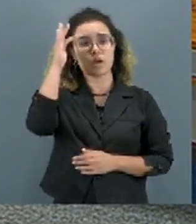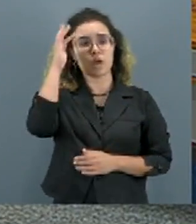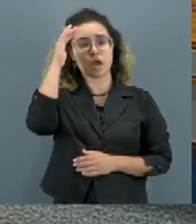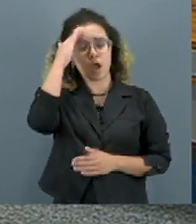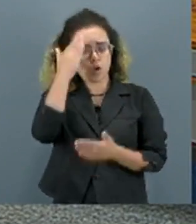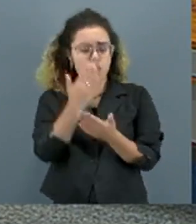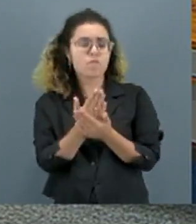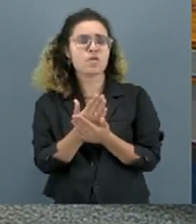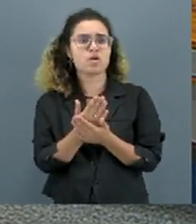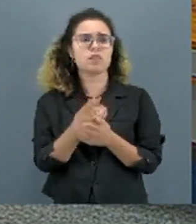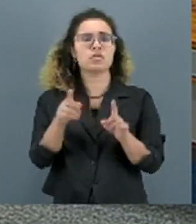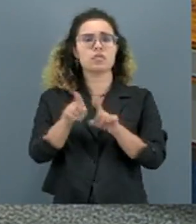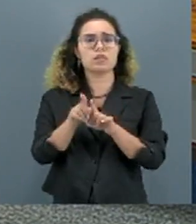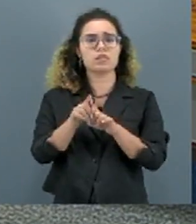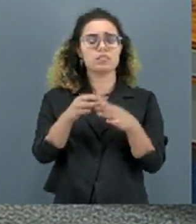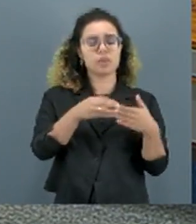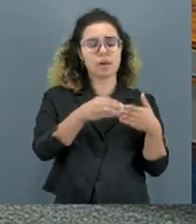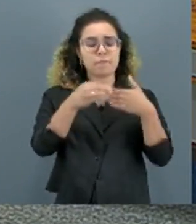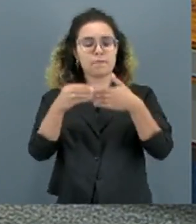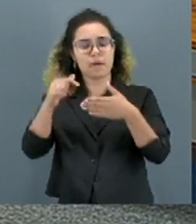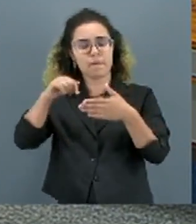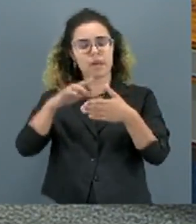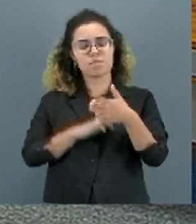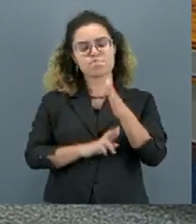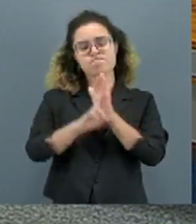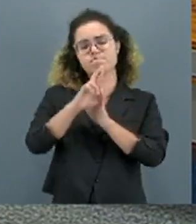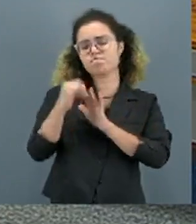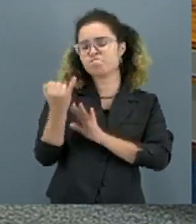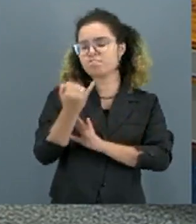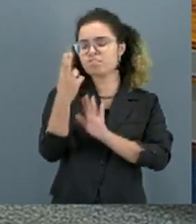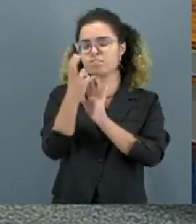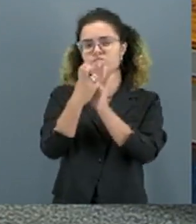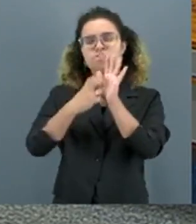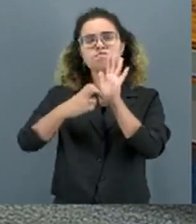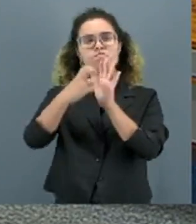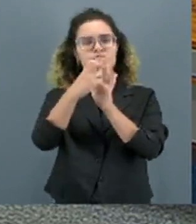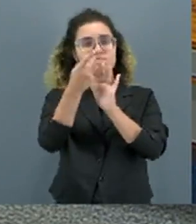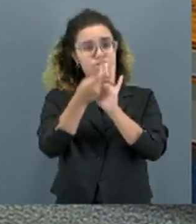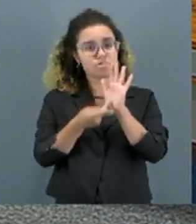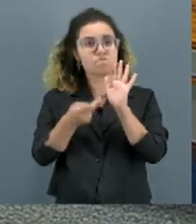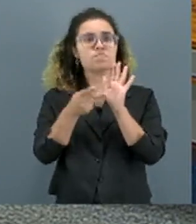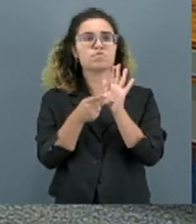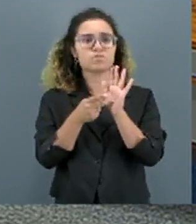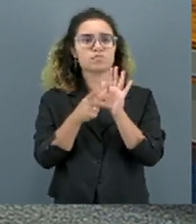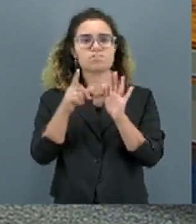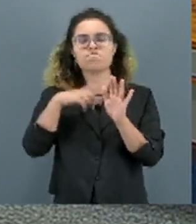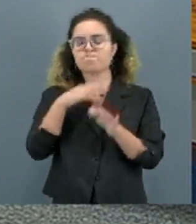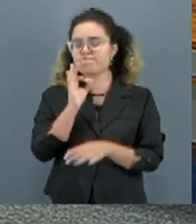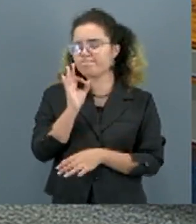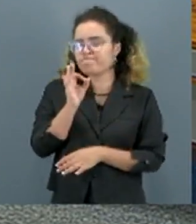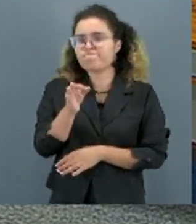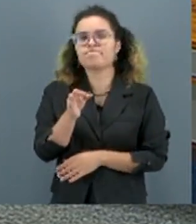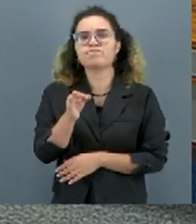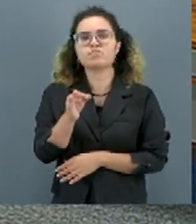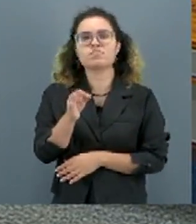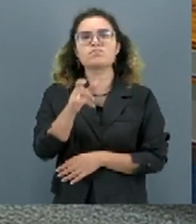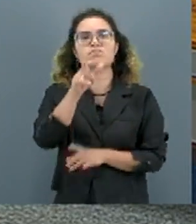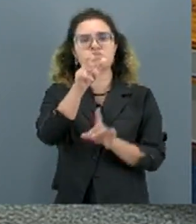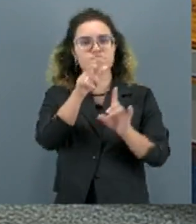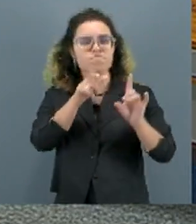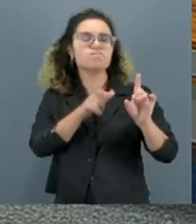designação para relatar importante matéria que eu tenho certeza será